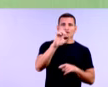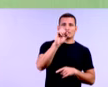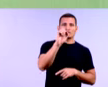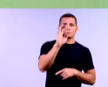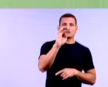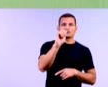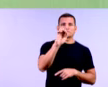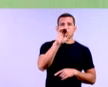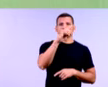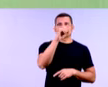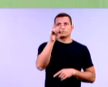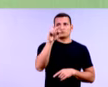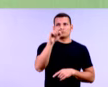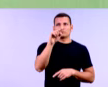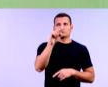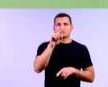tenho